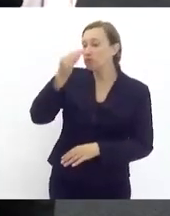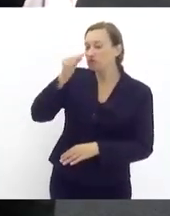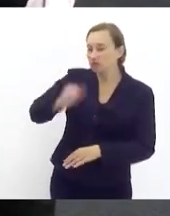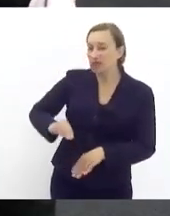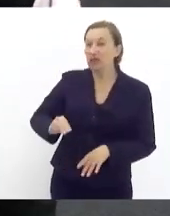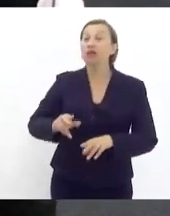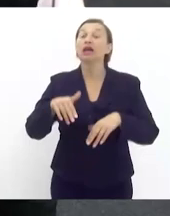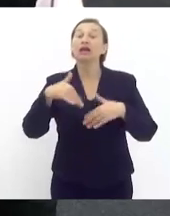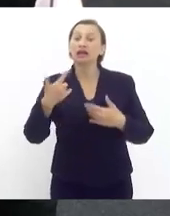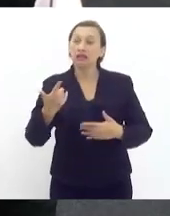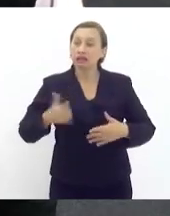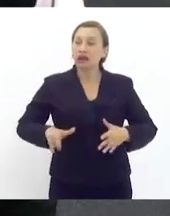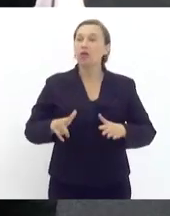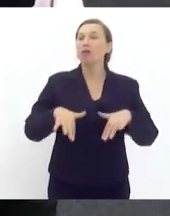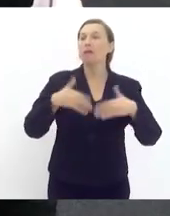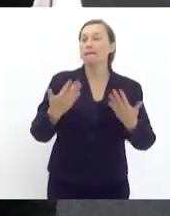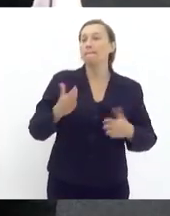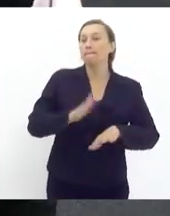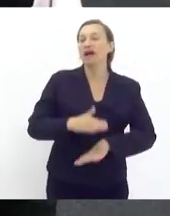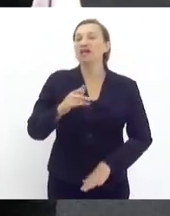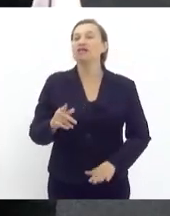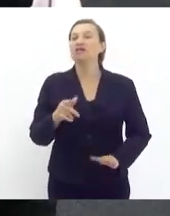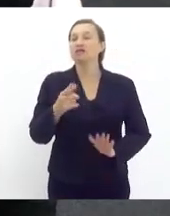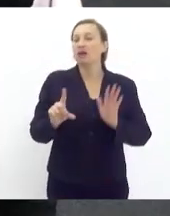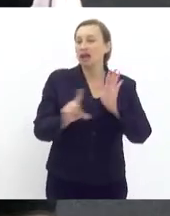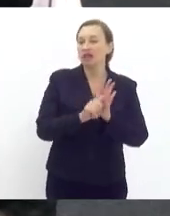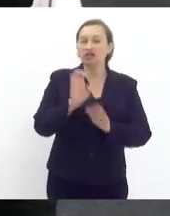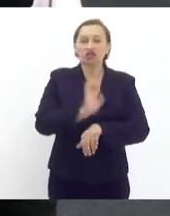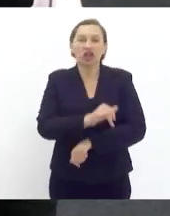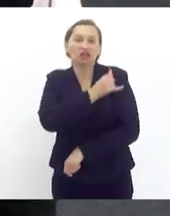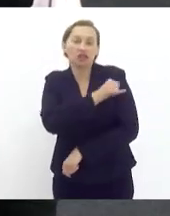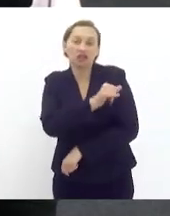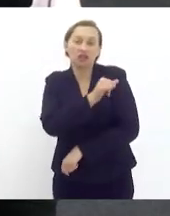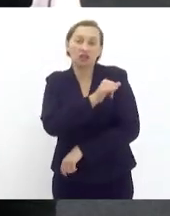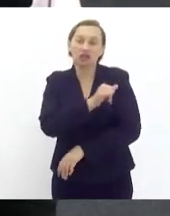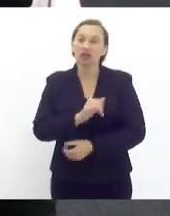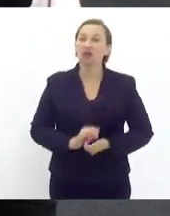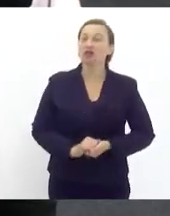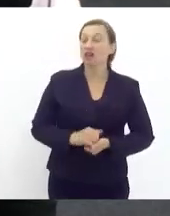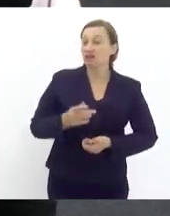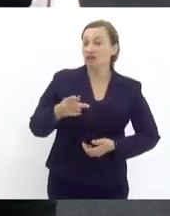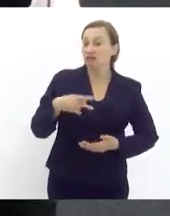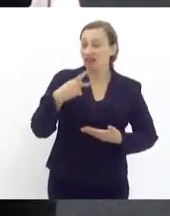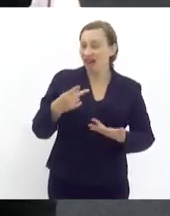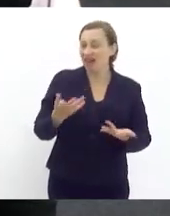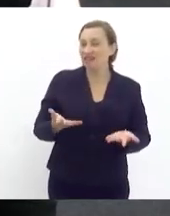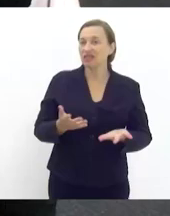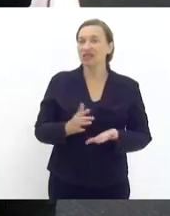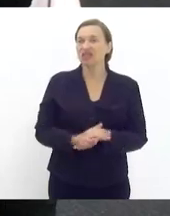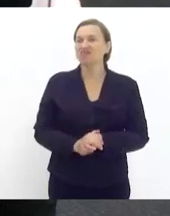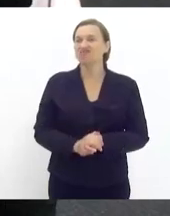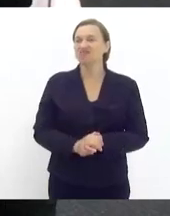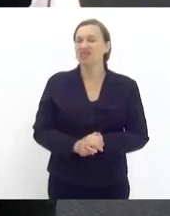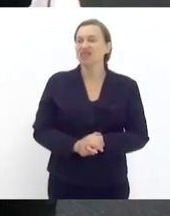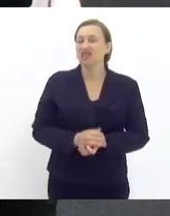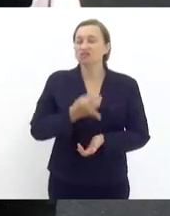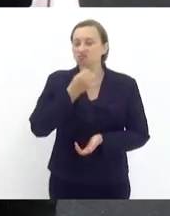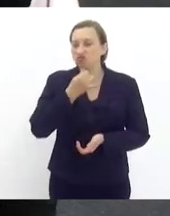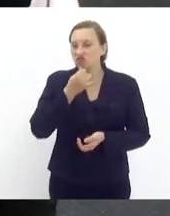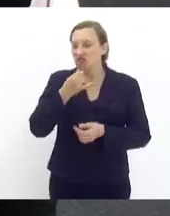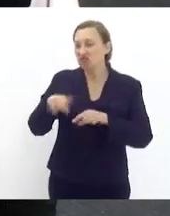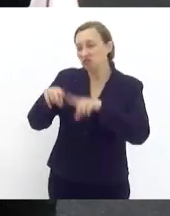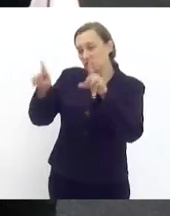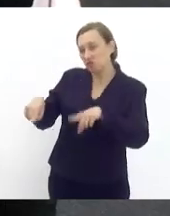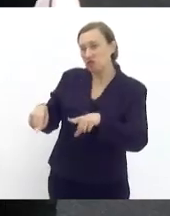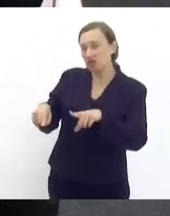mais uma lei aqui no estado do Rio e deixa aqui o meu pesar pelo esse por esse ato desse funcionário